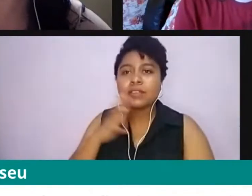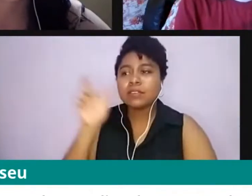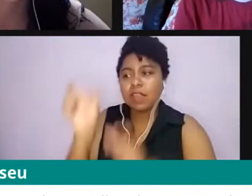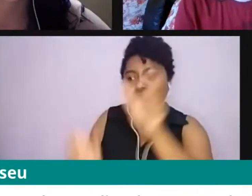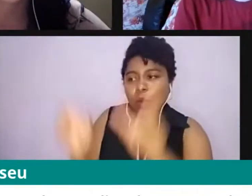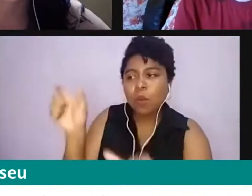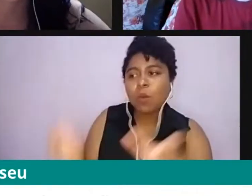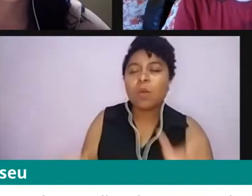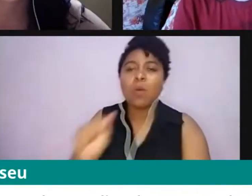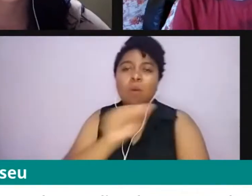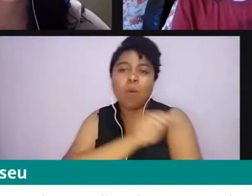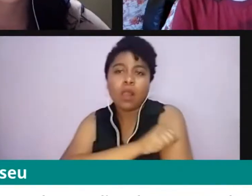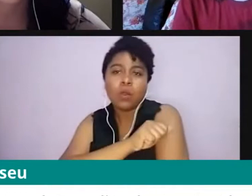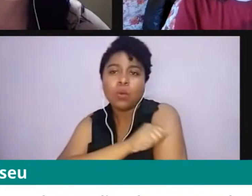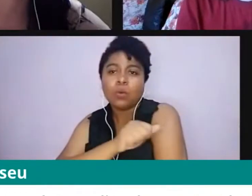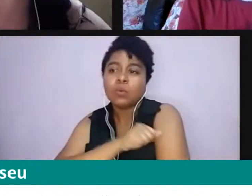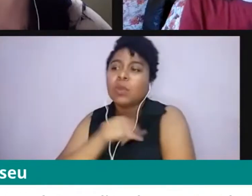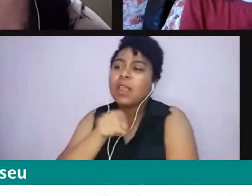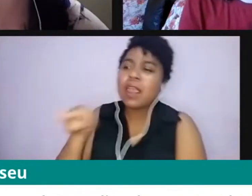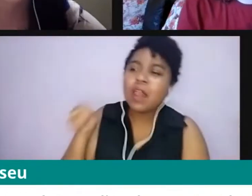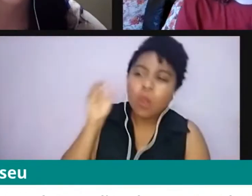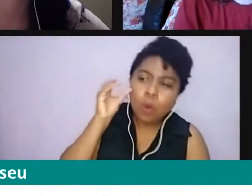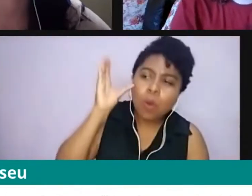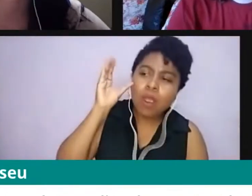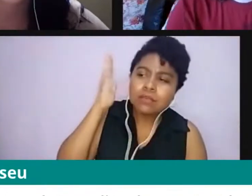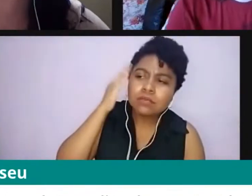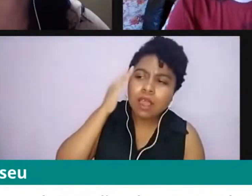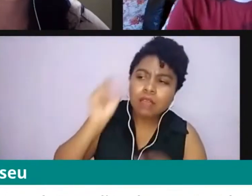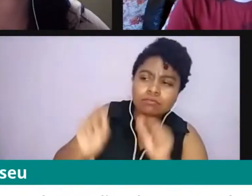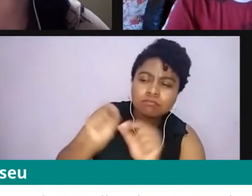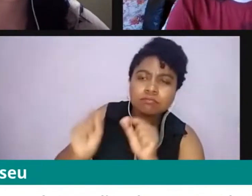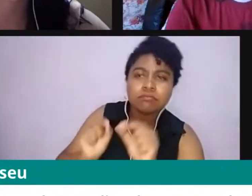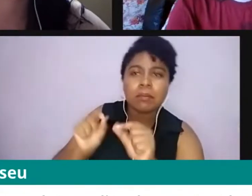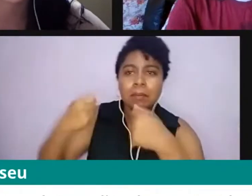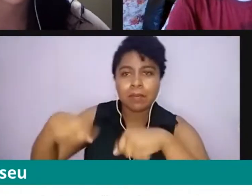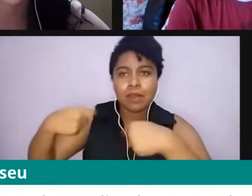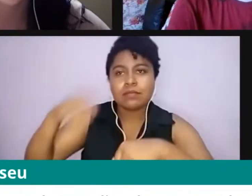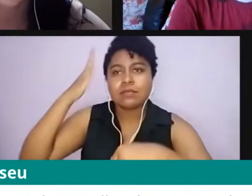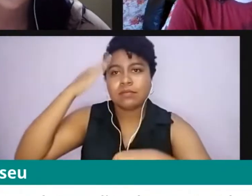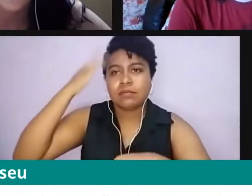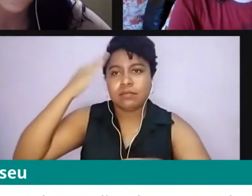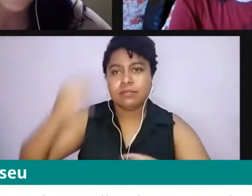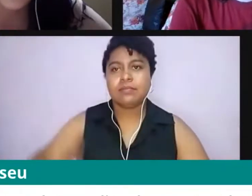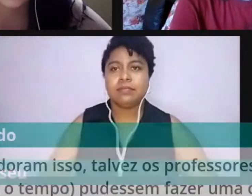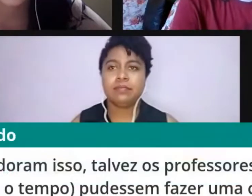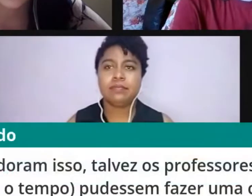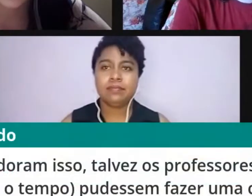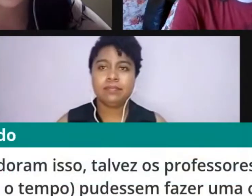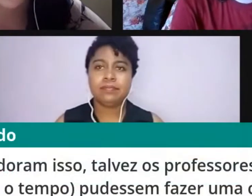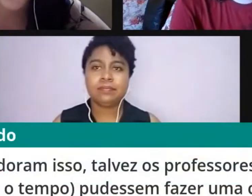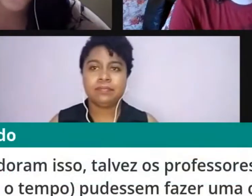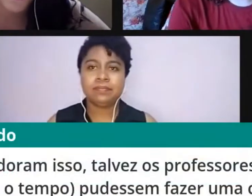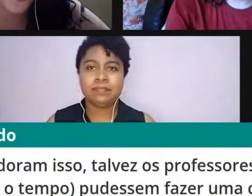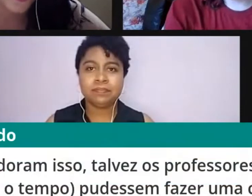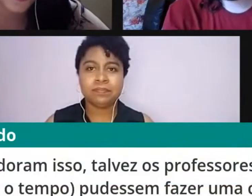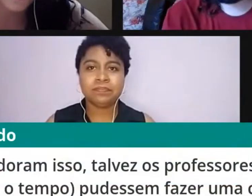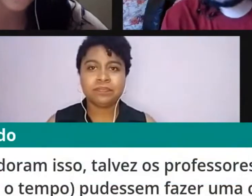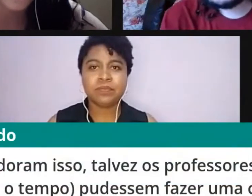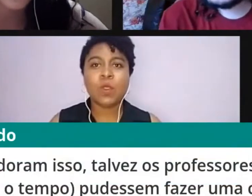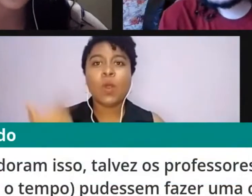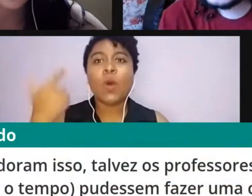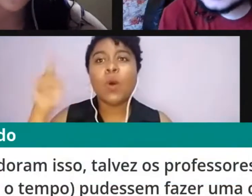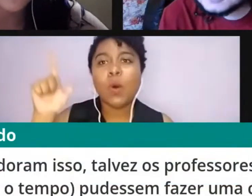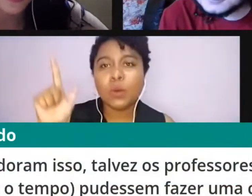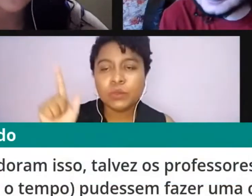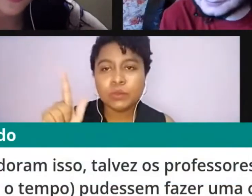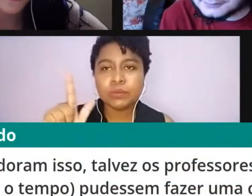alunos, quais os conhecimentos prévios deles. Legal. Basicamente isso. Tem o Lucas